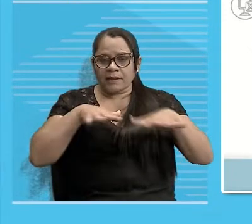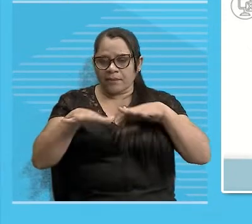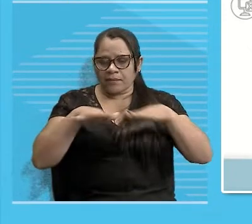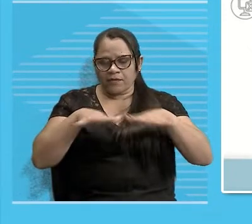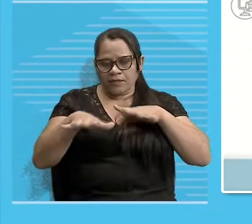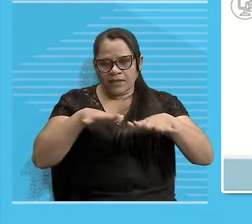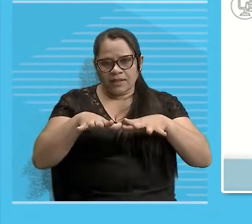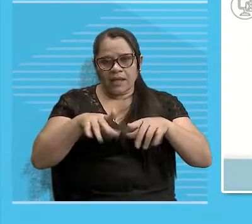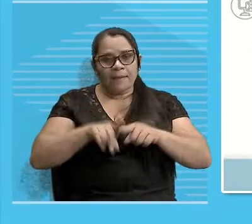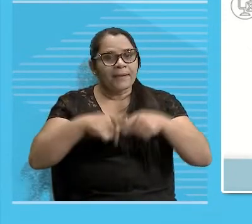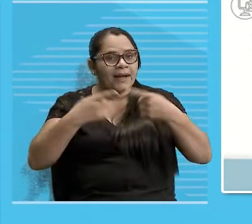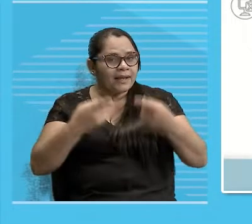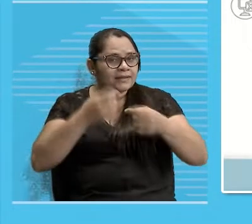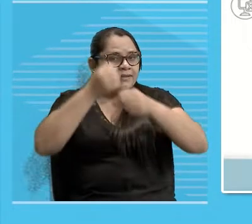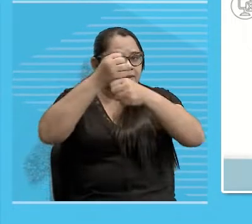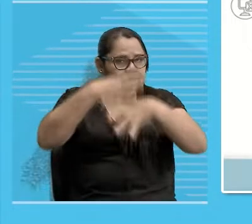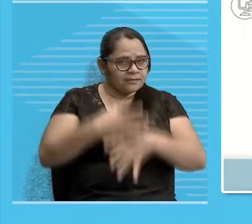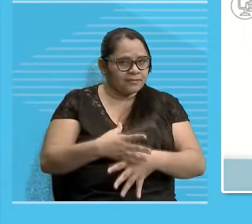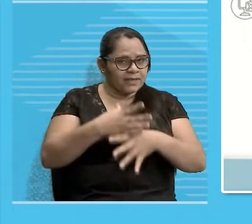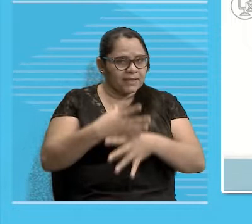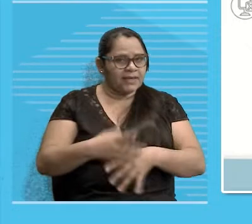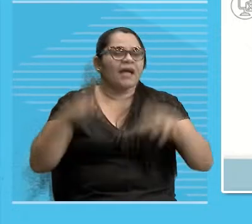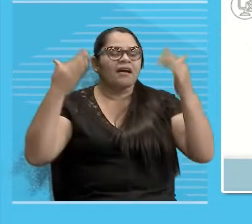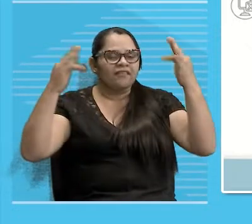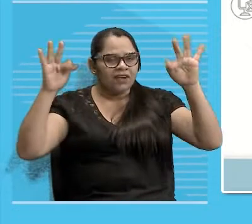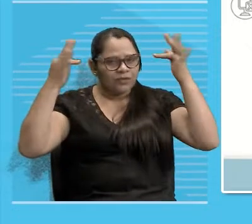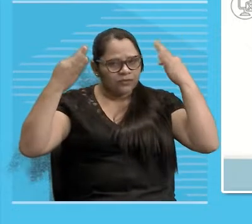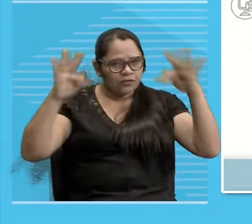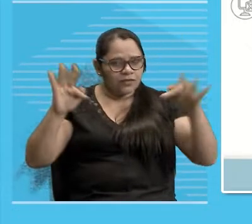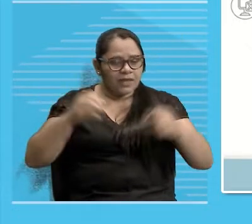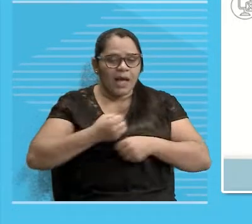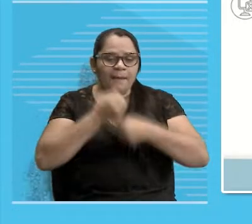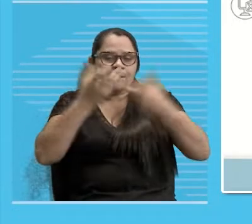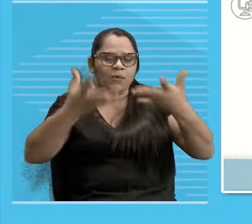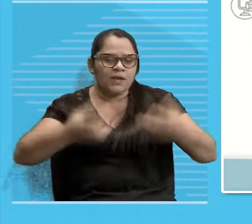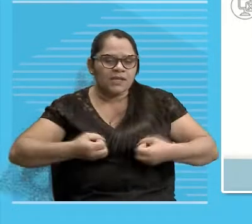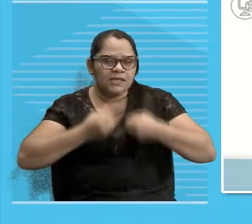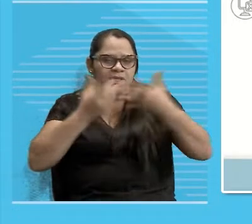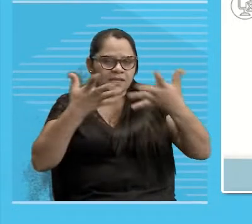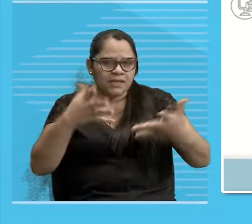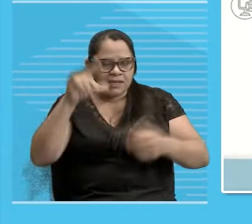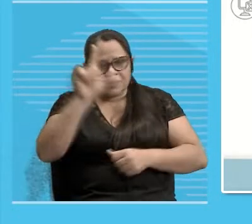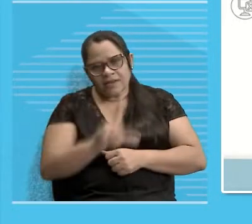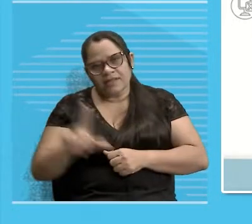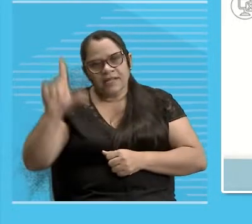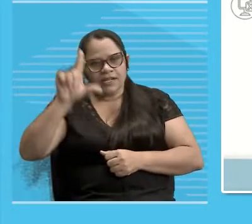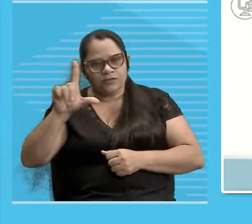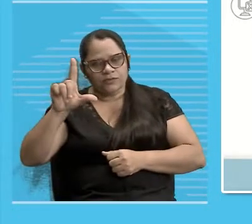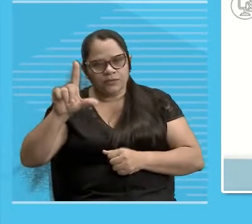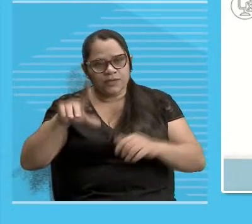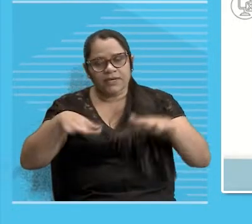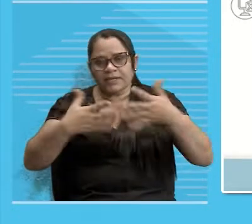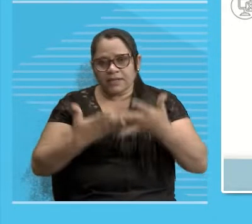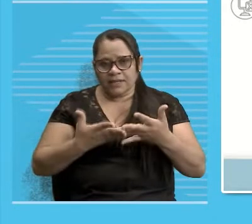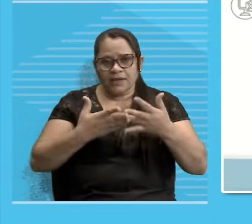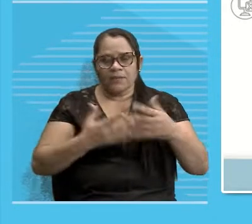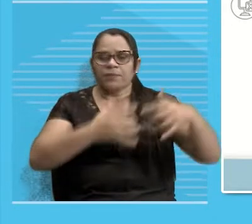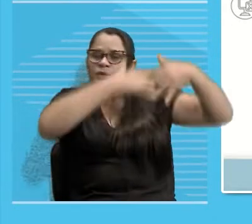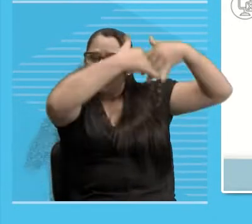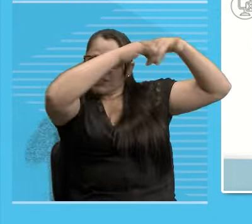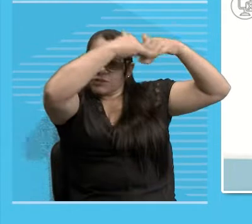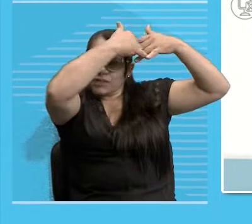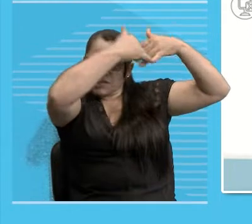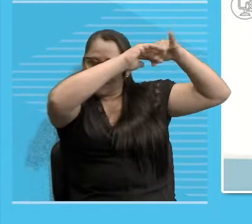pouco da filosofia, da poética, literalmente, né? Então, o racionalismo